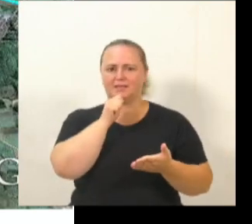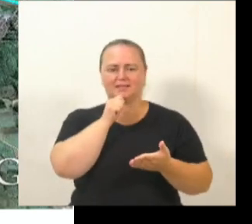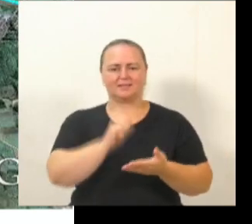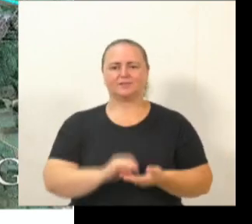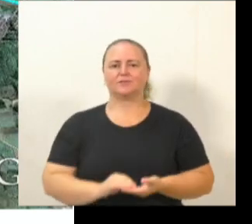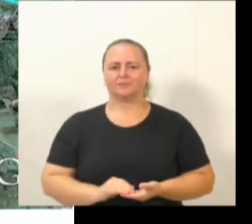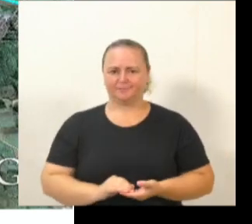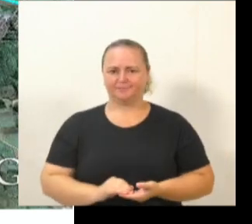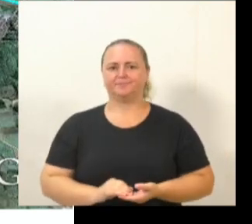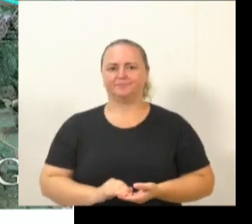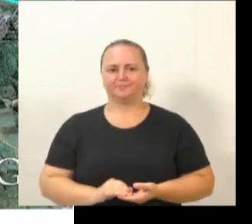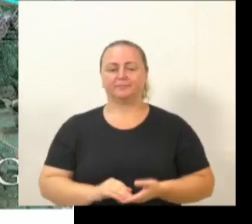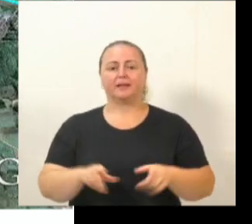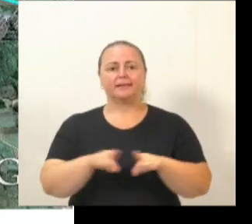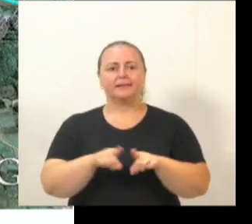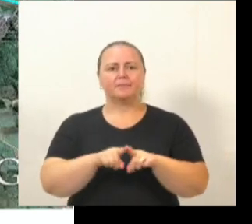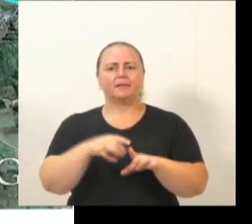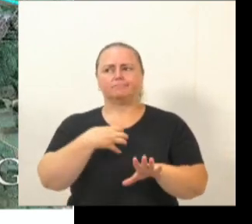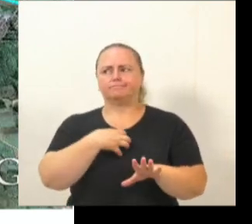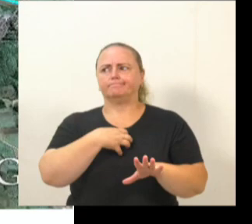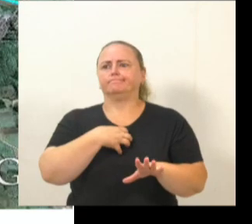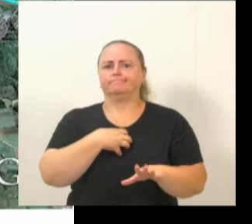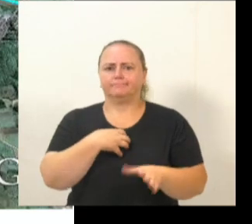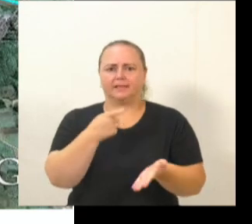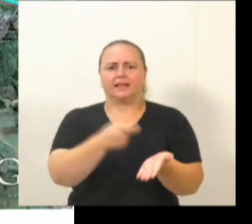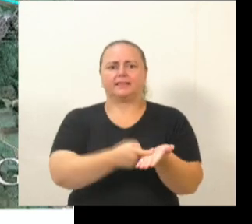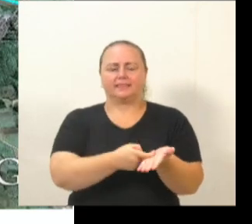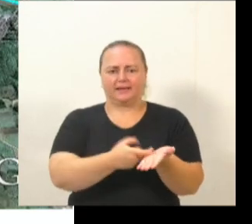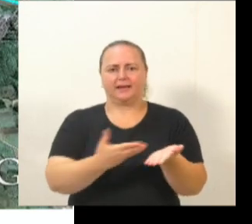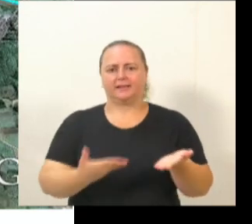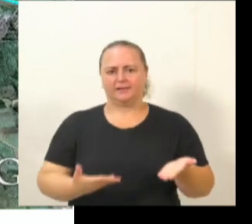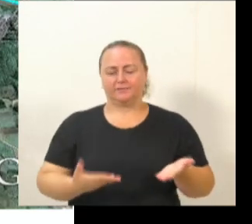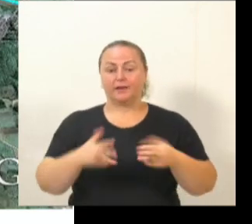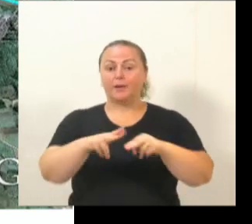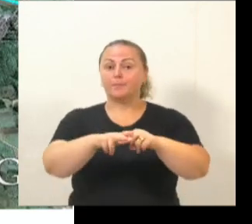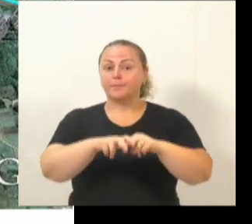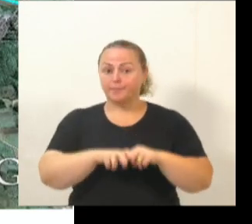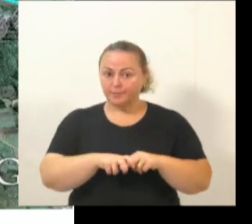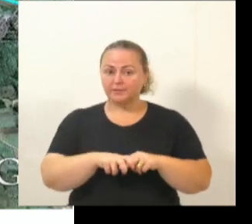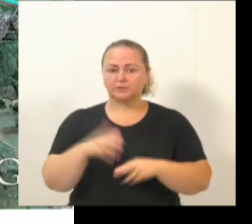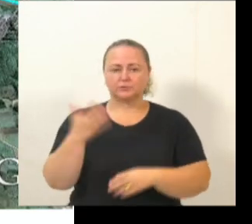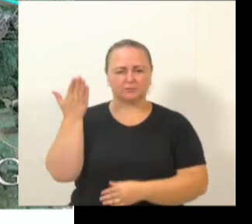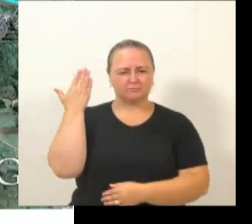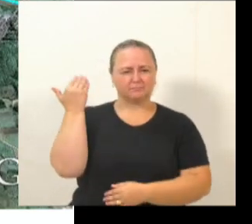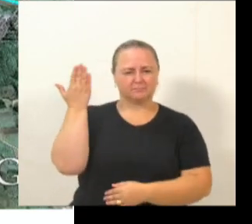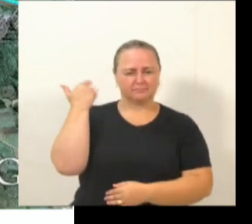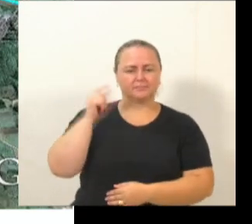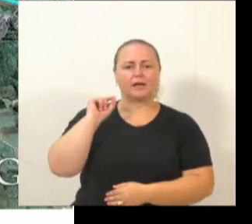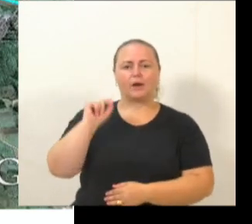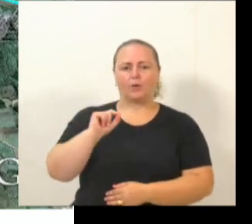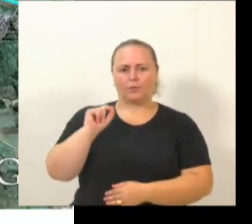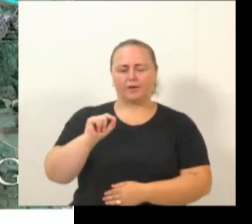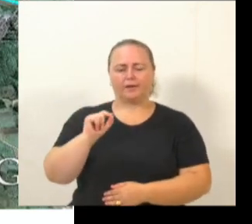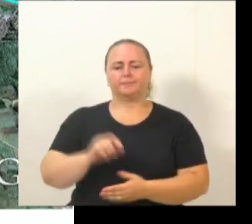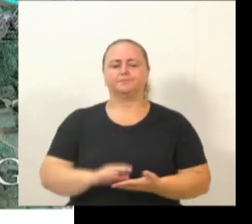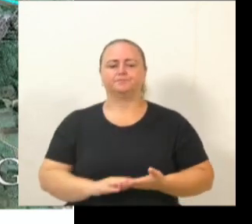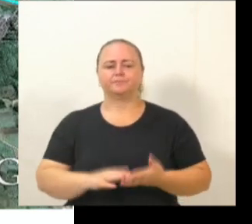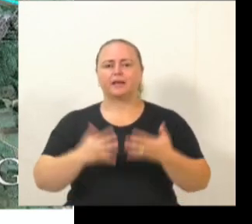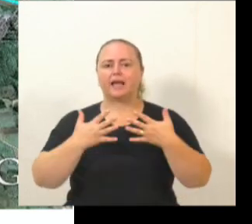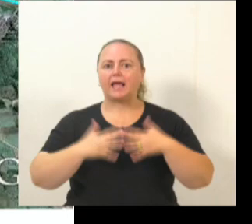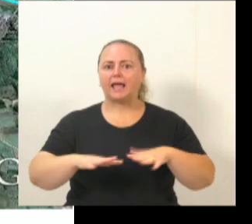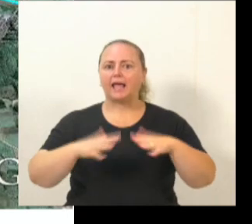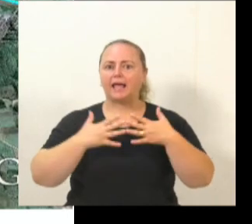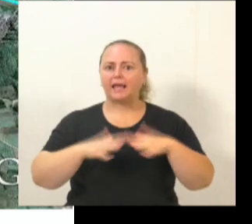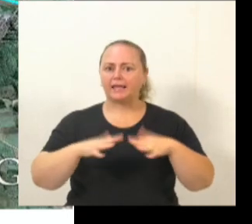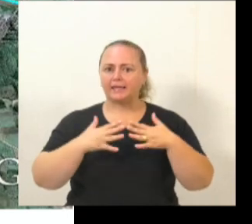acabar impactando tarifa. Então, o que foi feito naquela época foi um equilíbrio pela frustração de receitas que